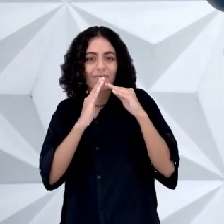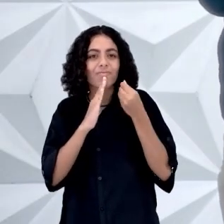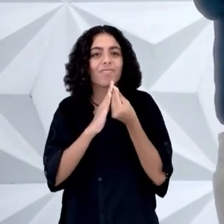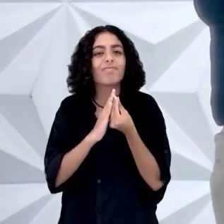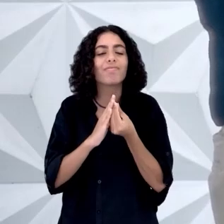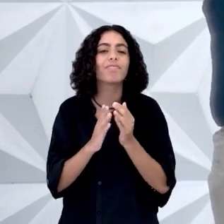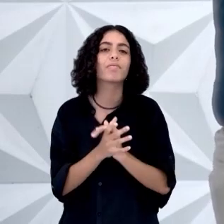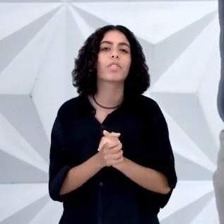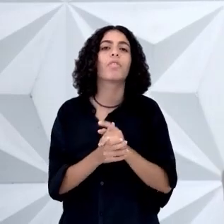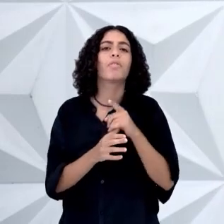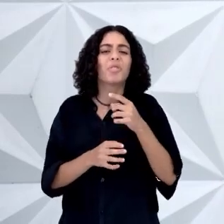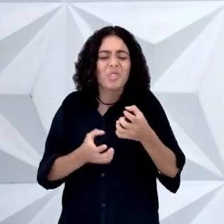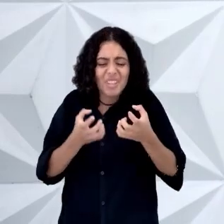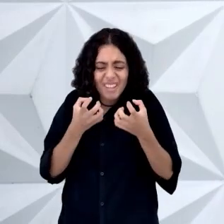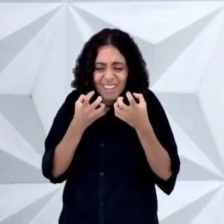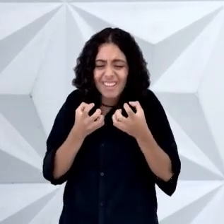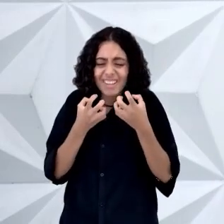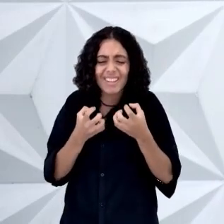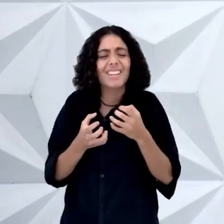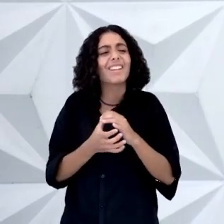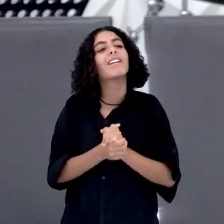essas pessoas que você tanto ama